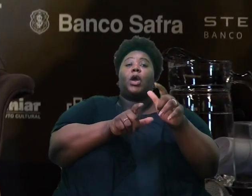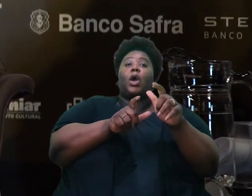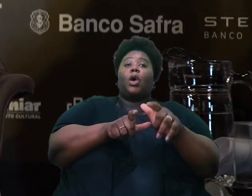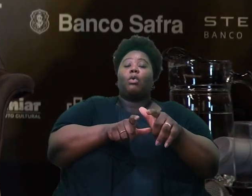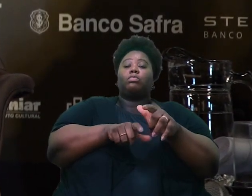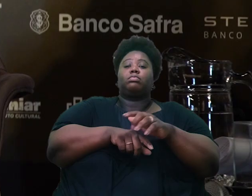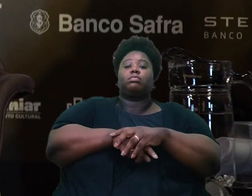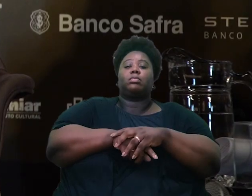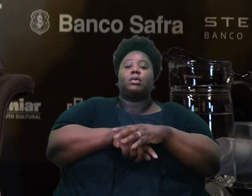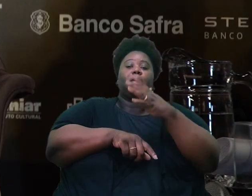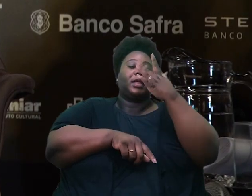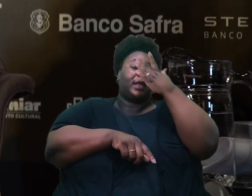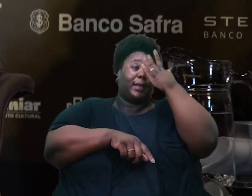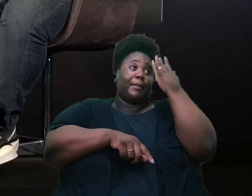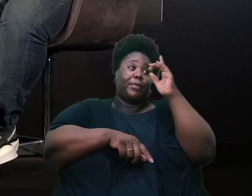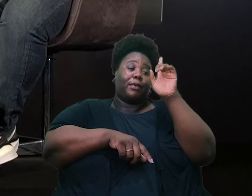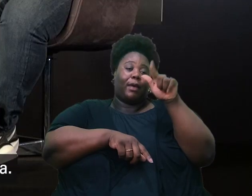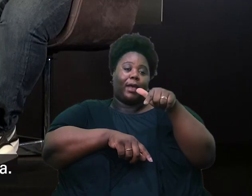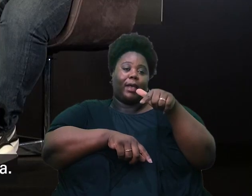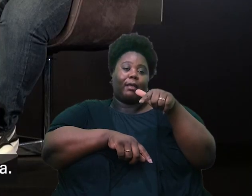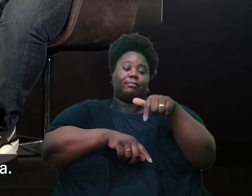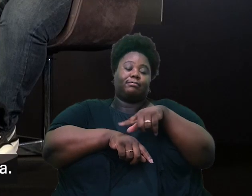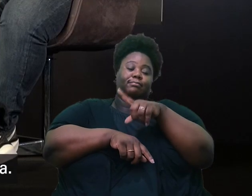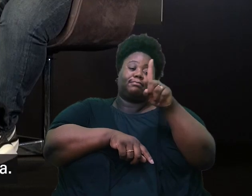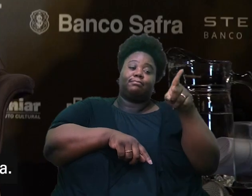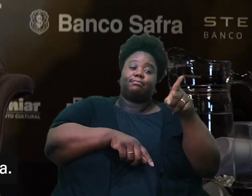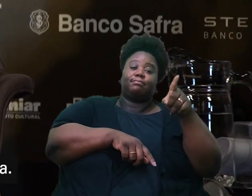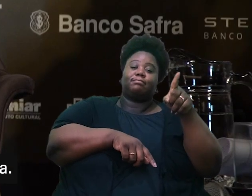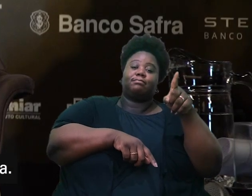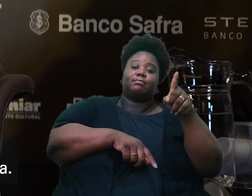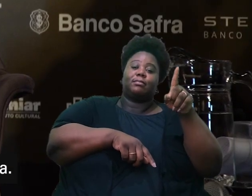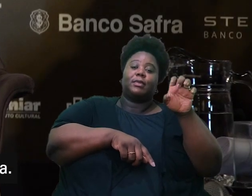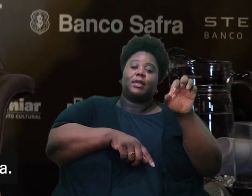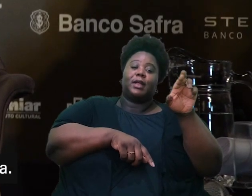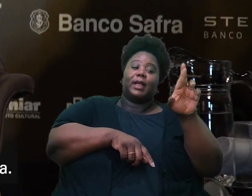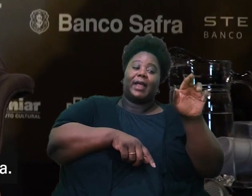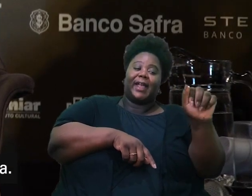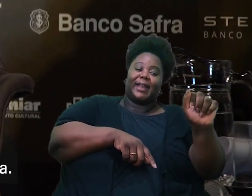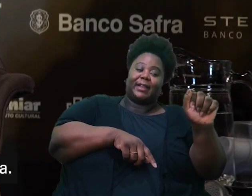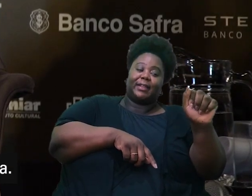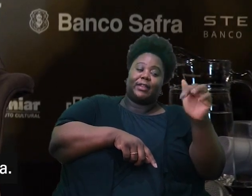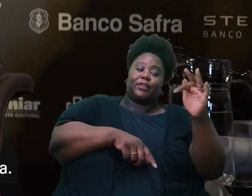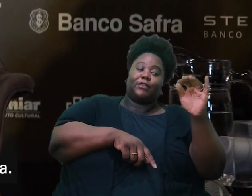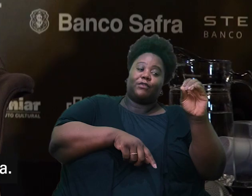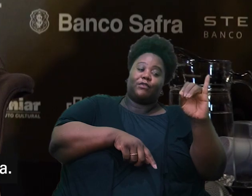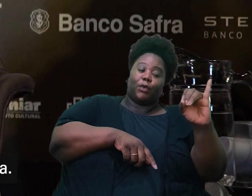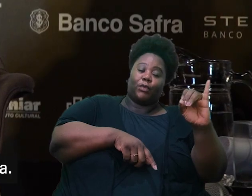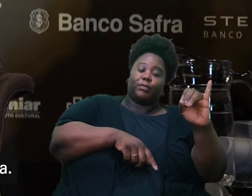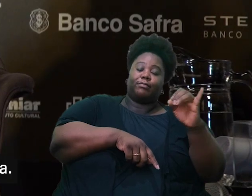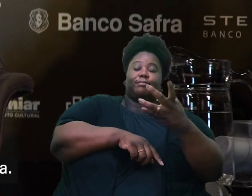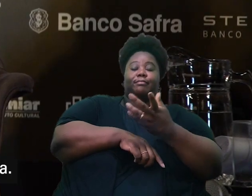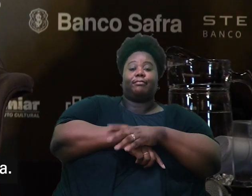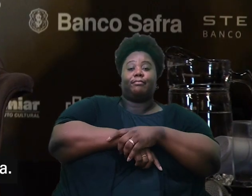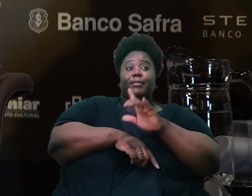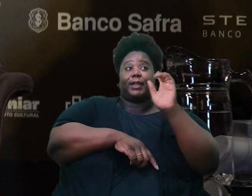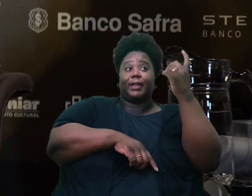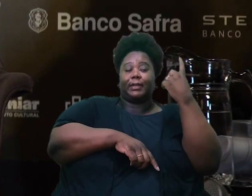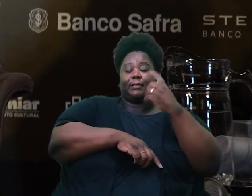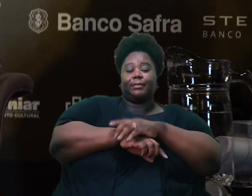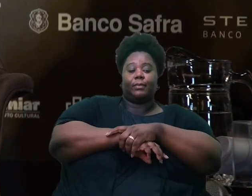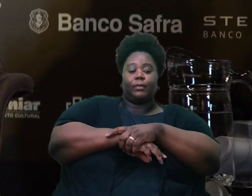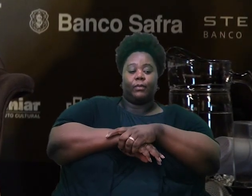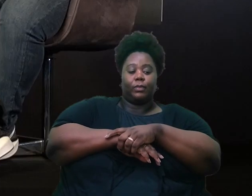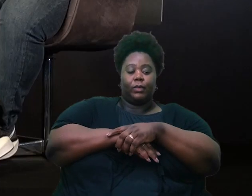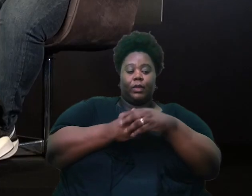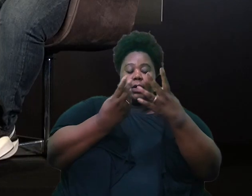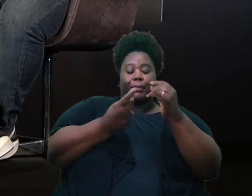né? A pessoa é. Eu tive que mudar para o foi, o era, não é? Isso